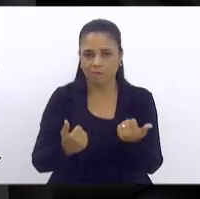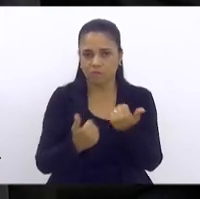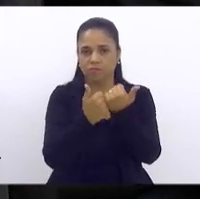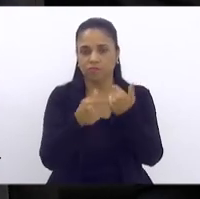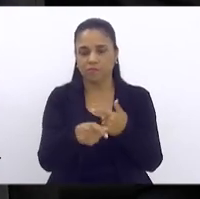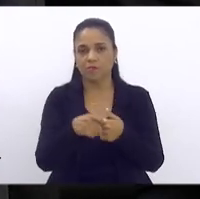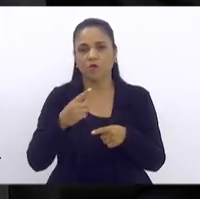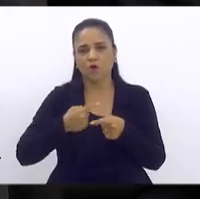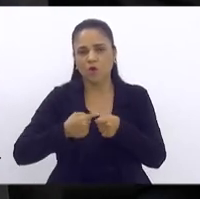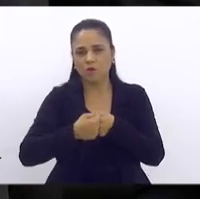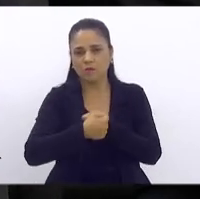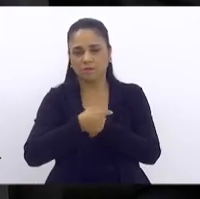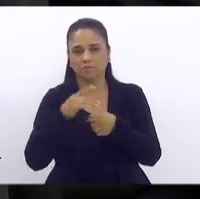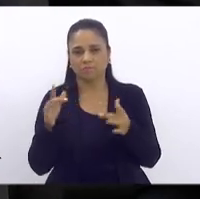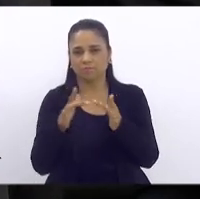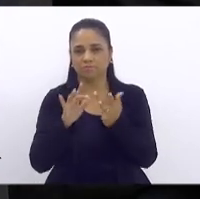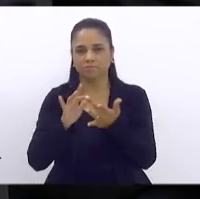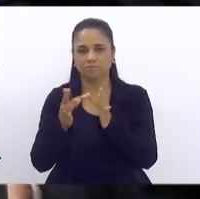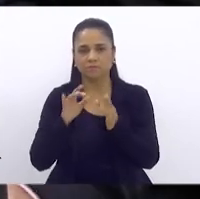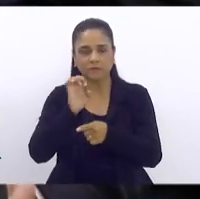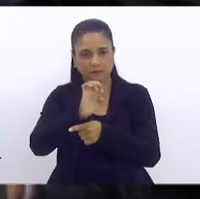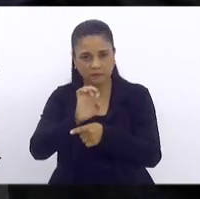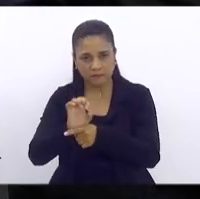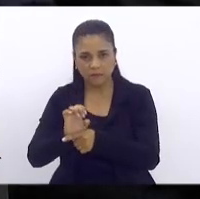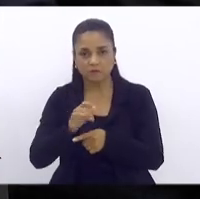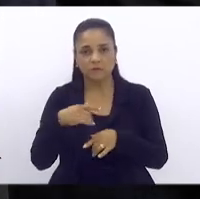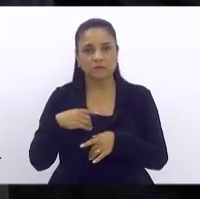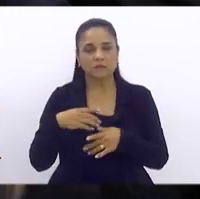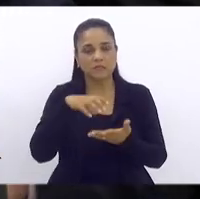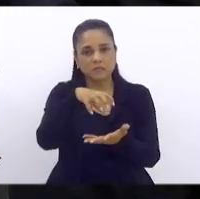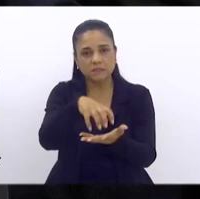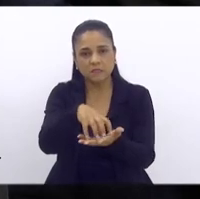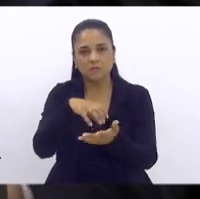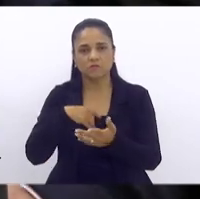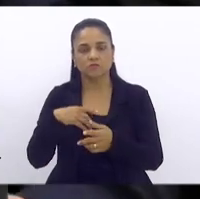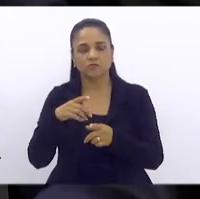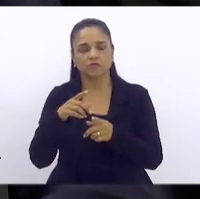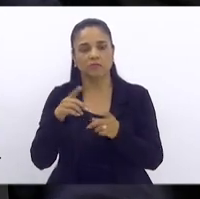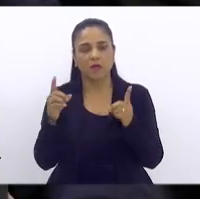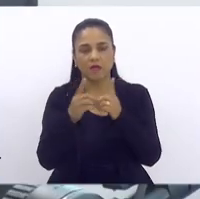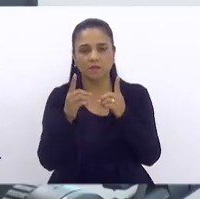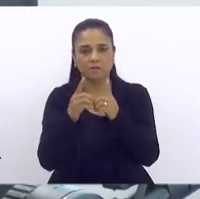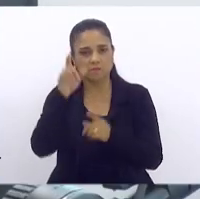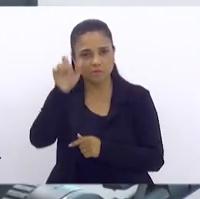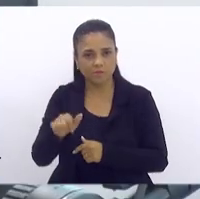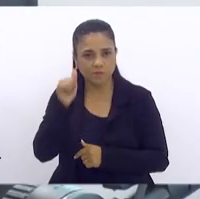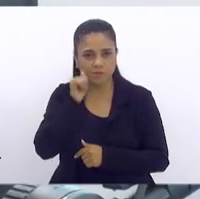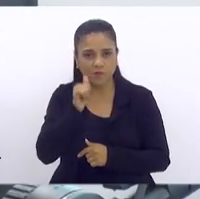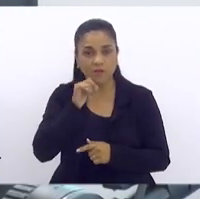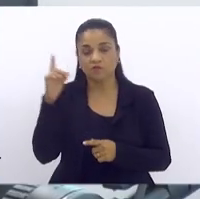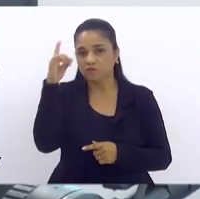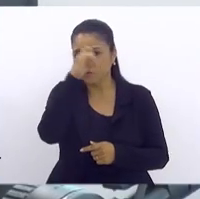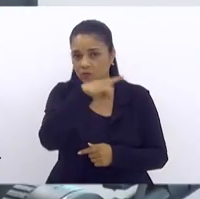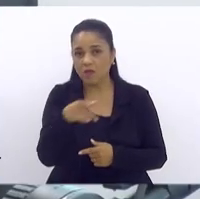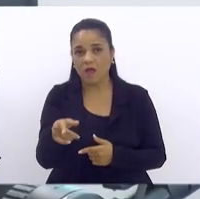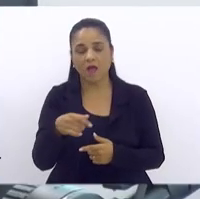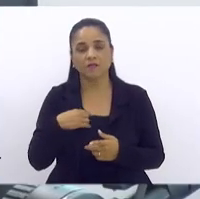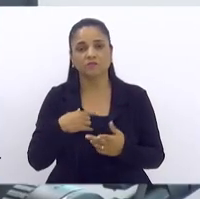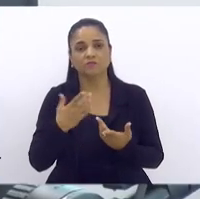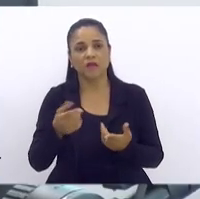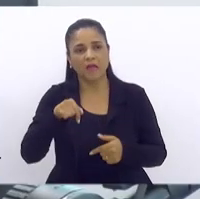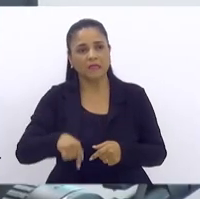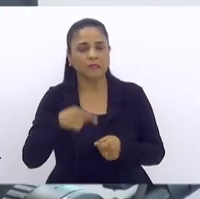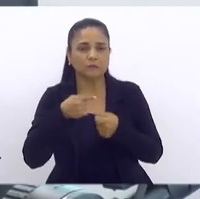muitos municípios, né, outros estados, a gente via, por exemplo, o Centro de Atendimento à Mulher, que a gente faz muito contato, com muita dificuldade. Ah, mas aqui no